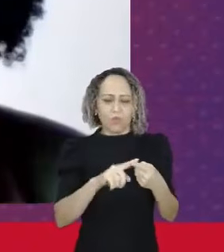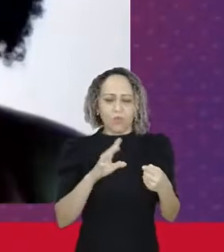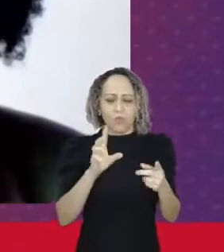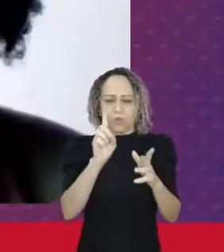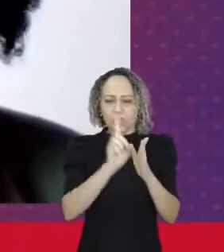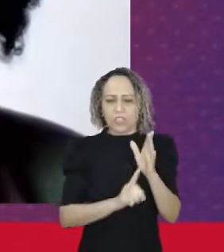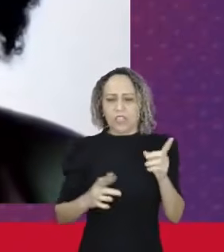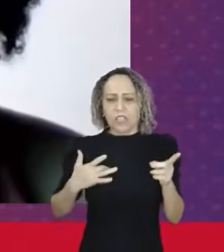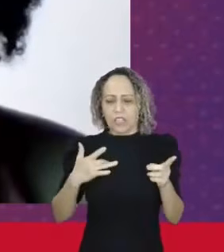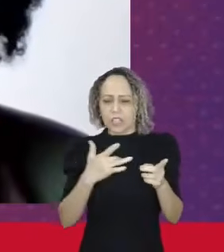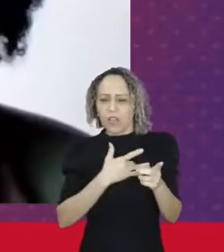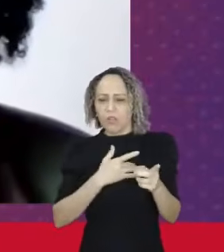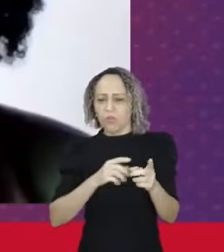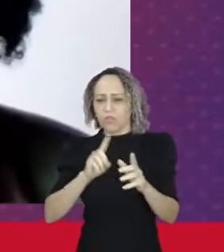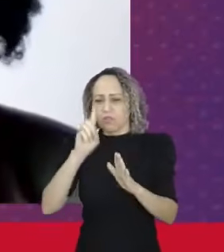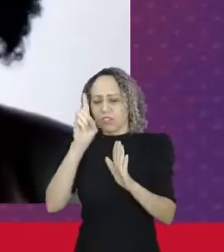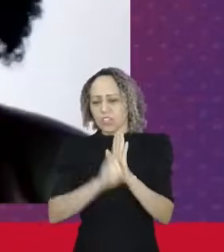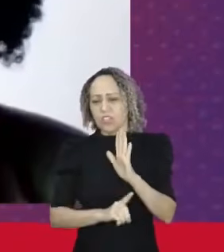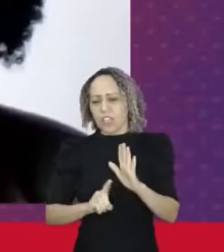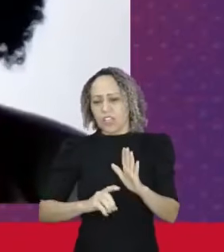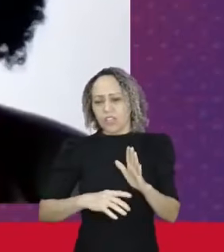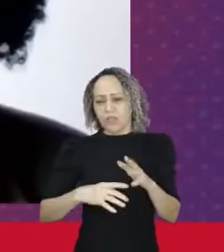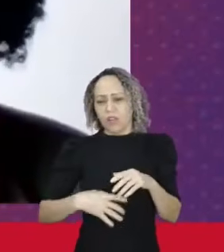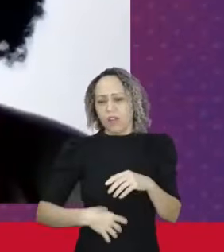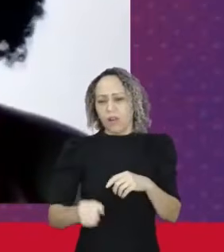o direito ao aborto,